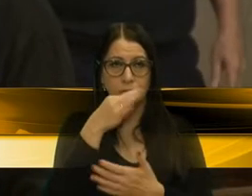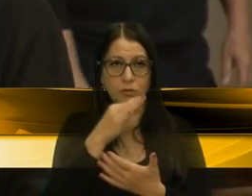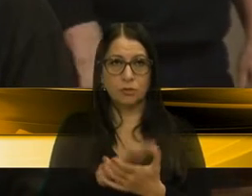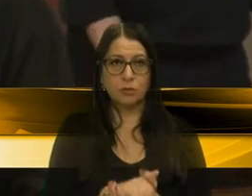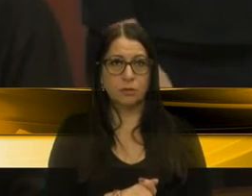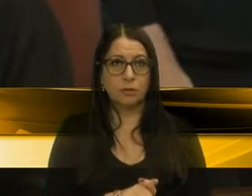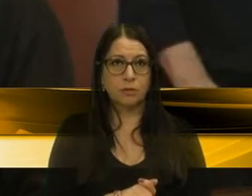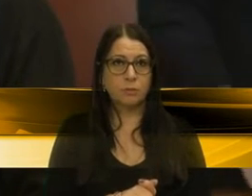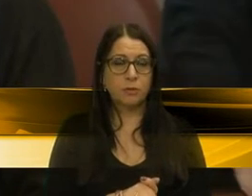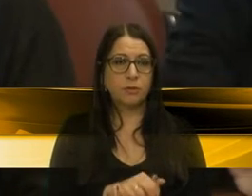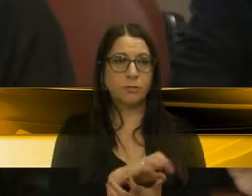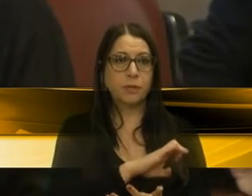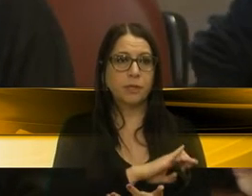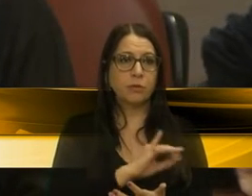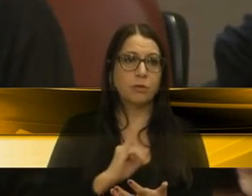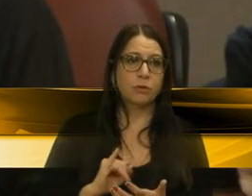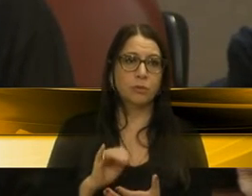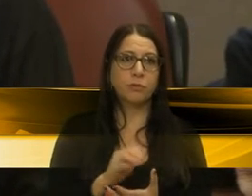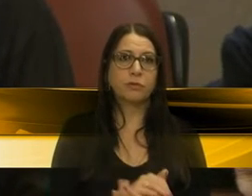né, vereador Ed Carlos?